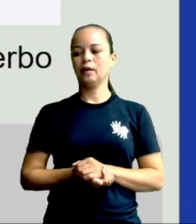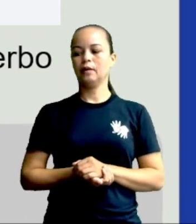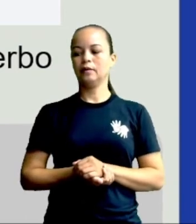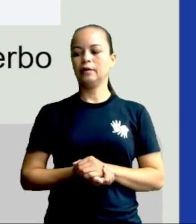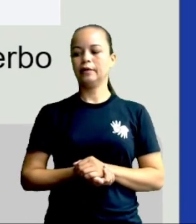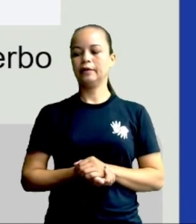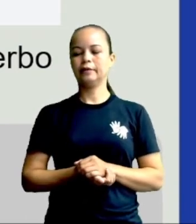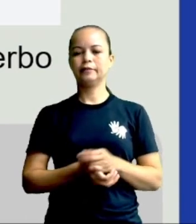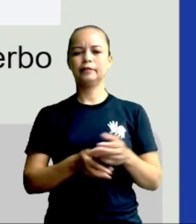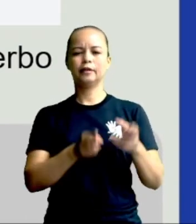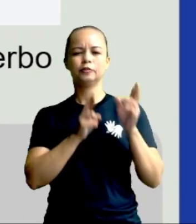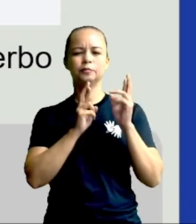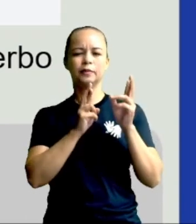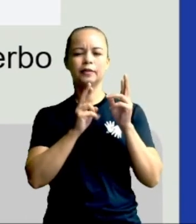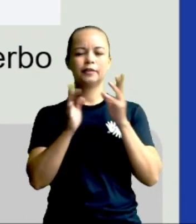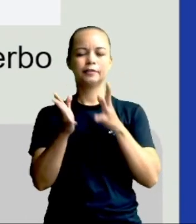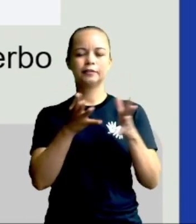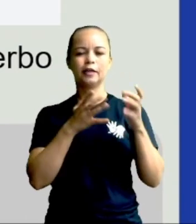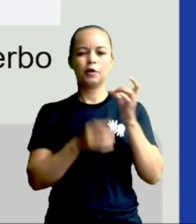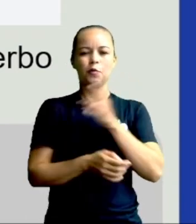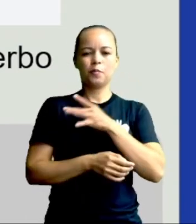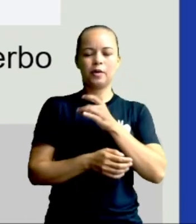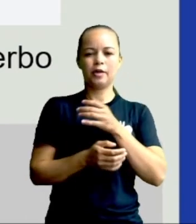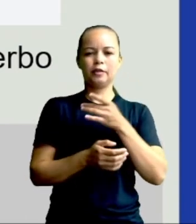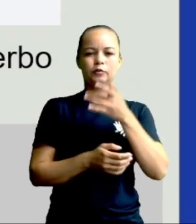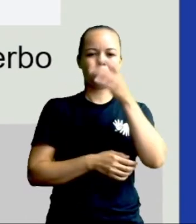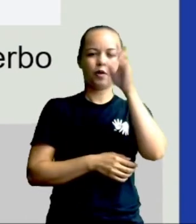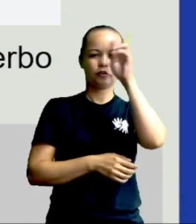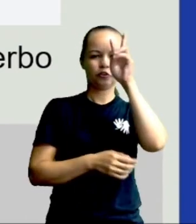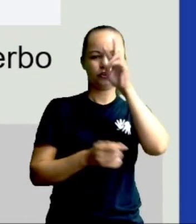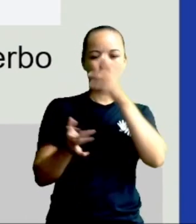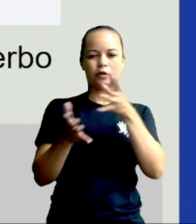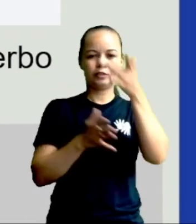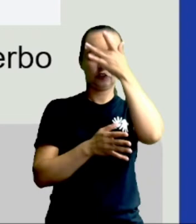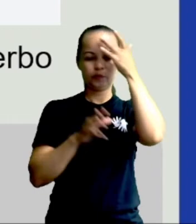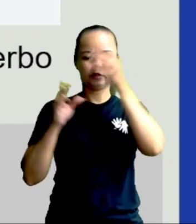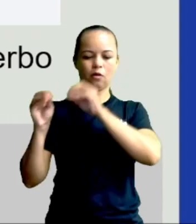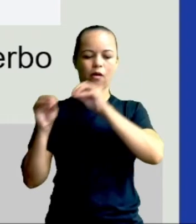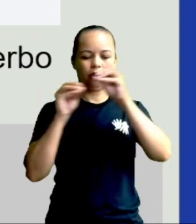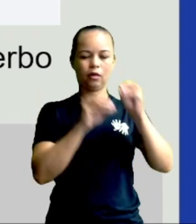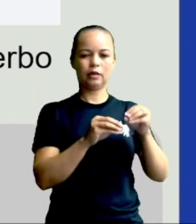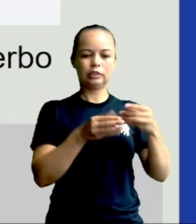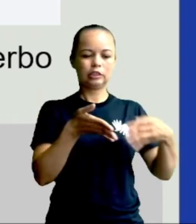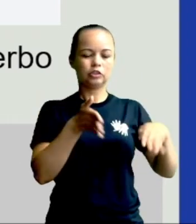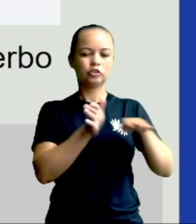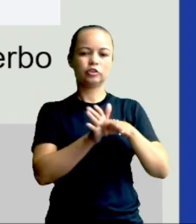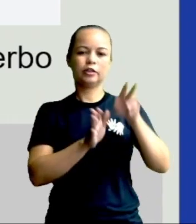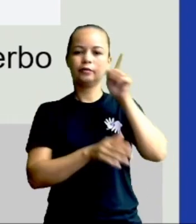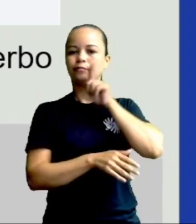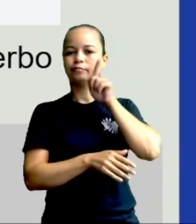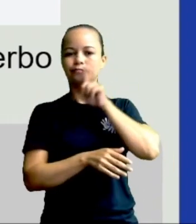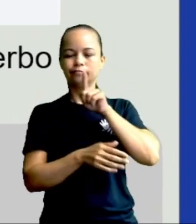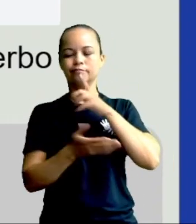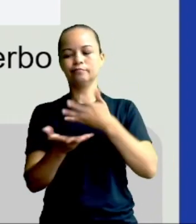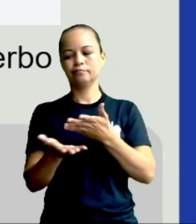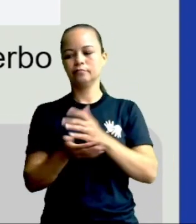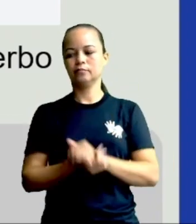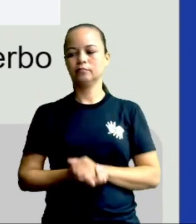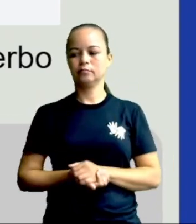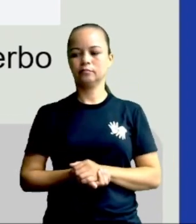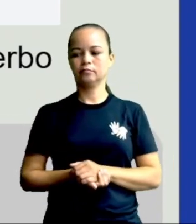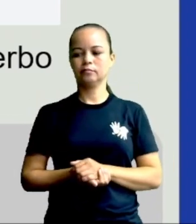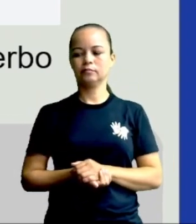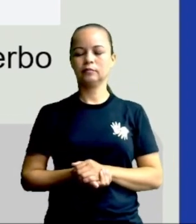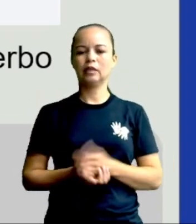esperança eo medo a história dos Imigrantes Ilegais que chegam aos Estados Unidos aqui